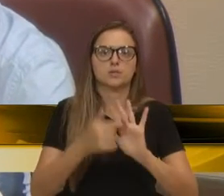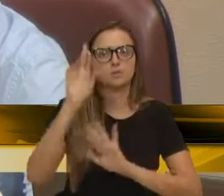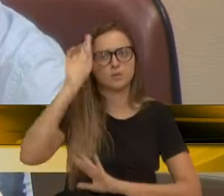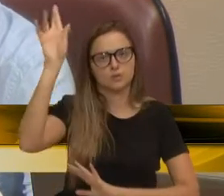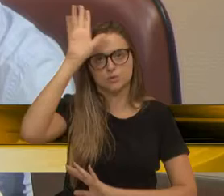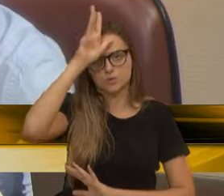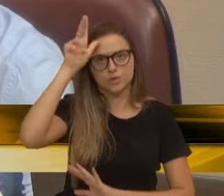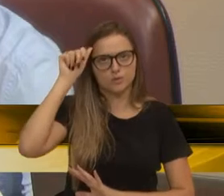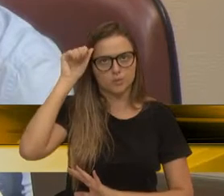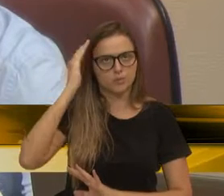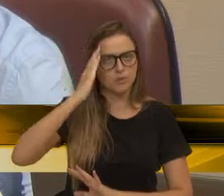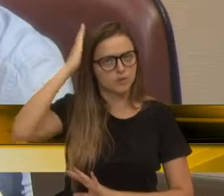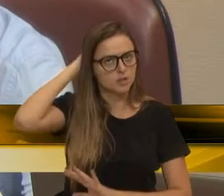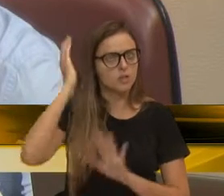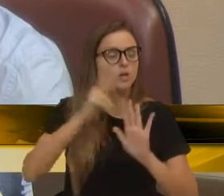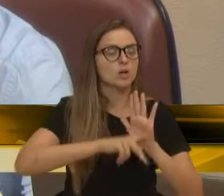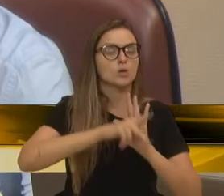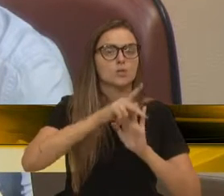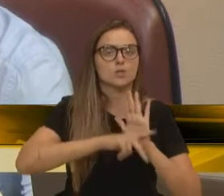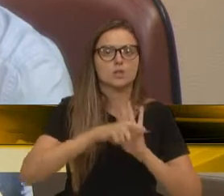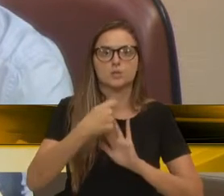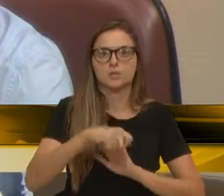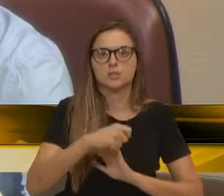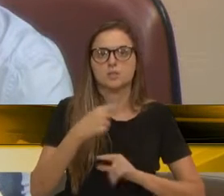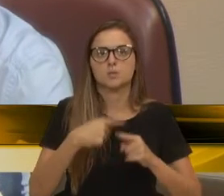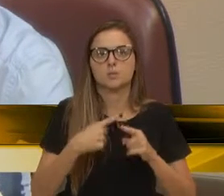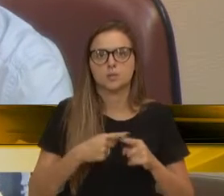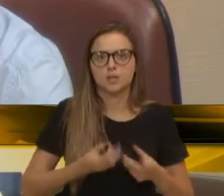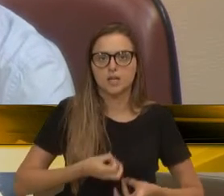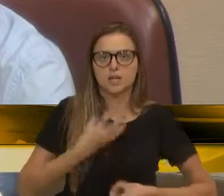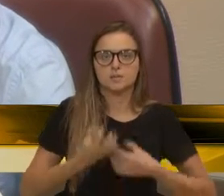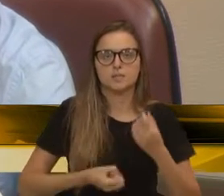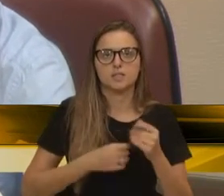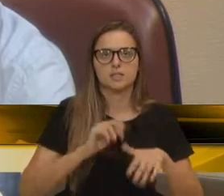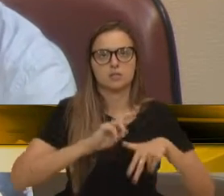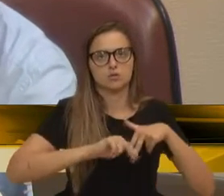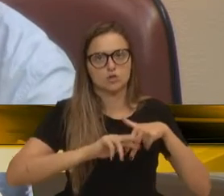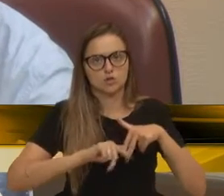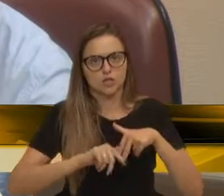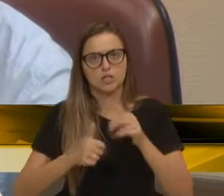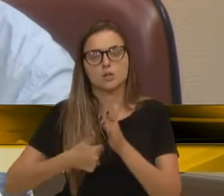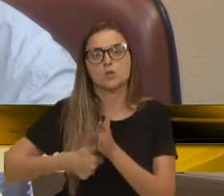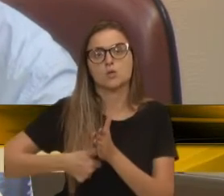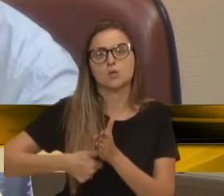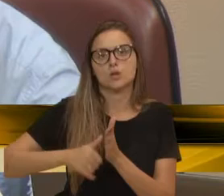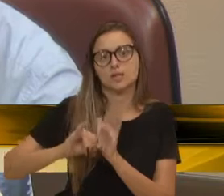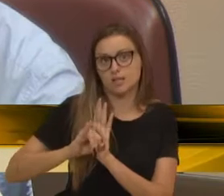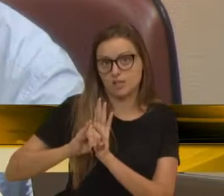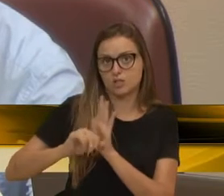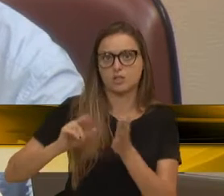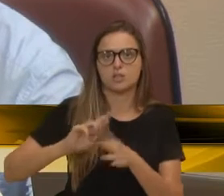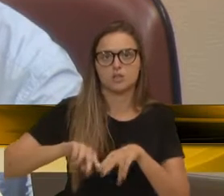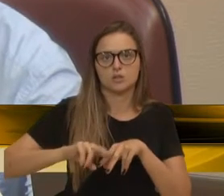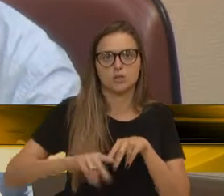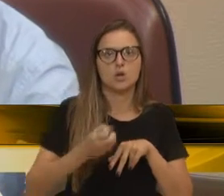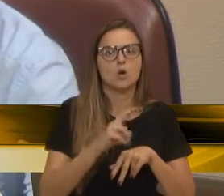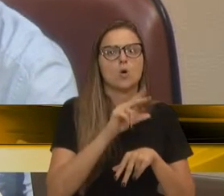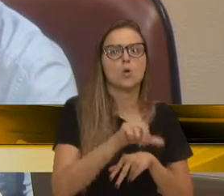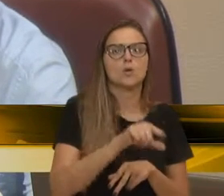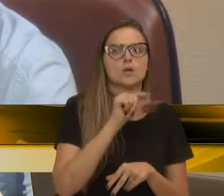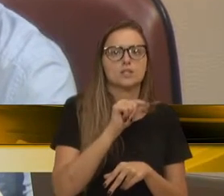o projeto é necessário porque as expressões ideologia de gênero e identidade de gênero e orientação sexual